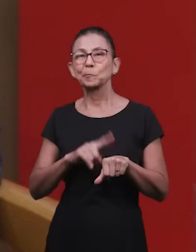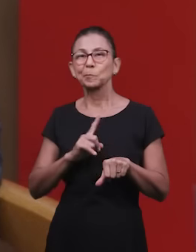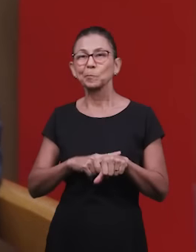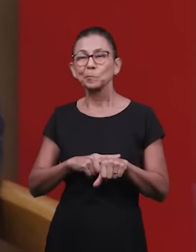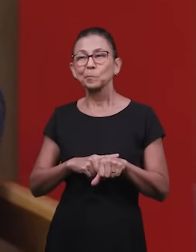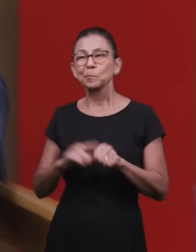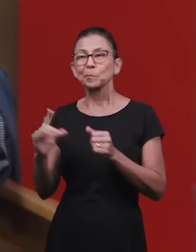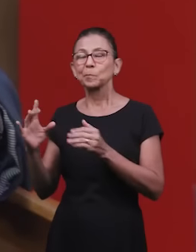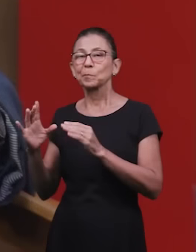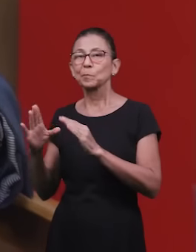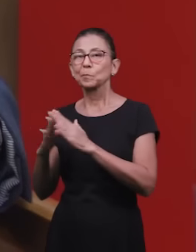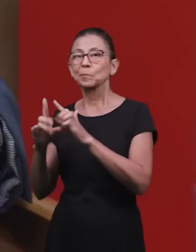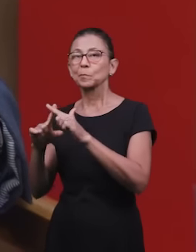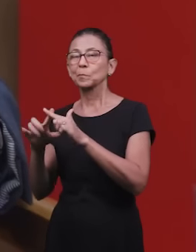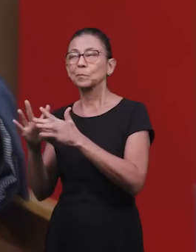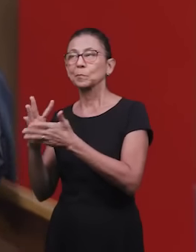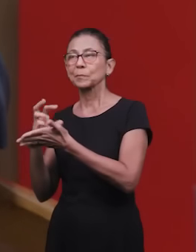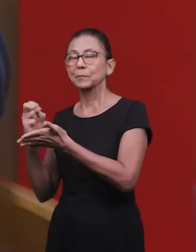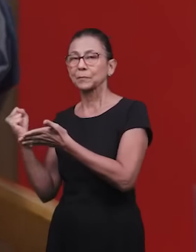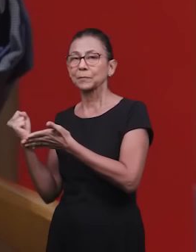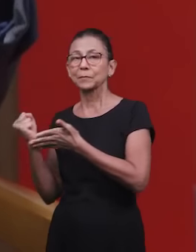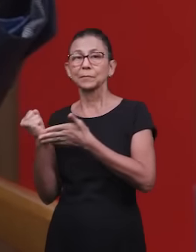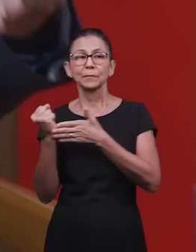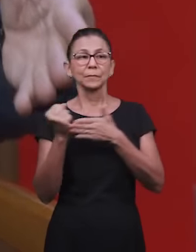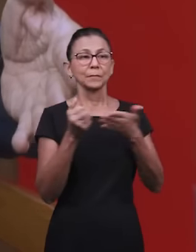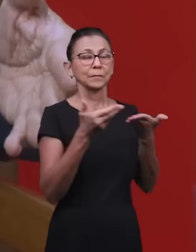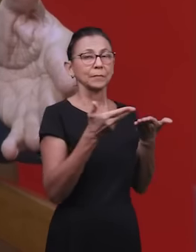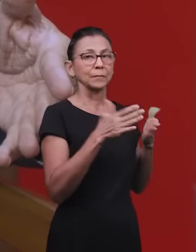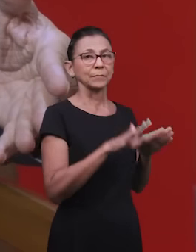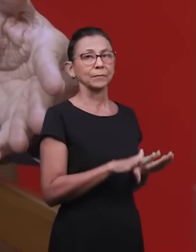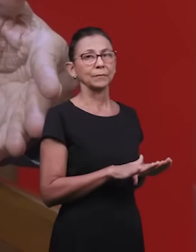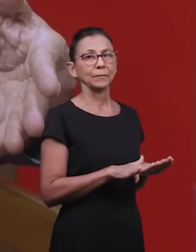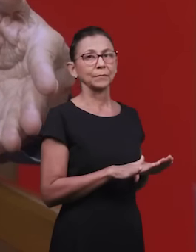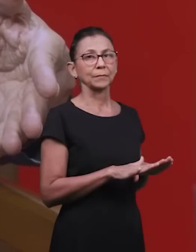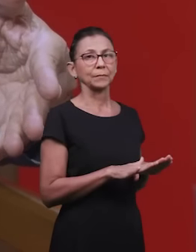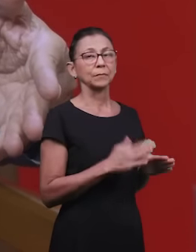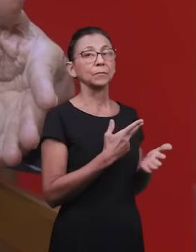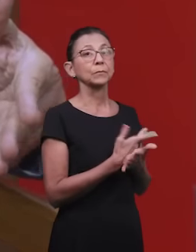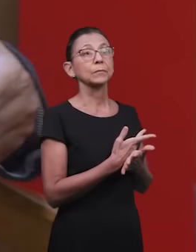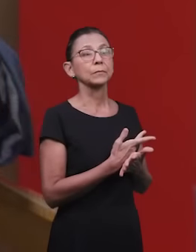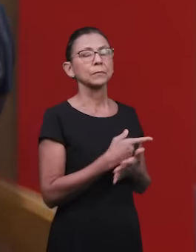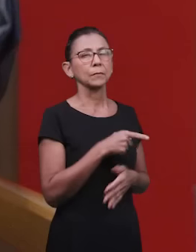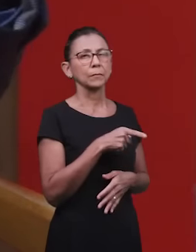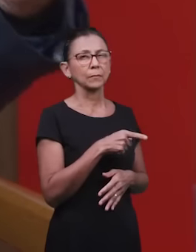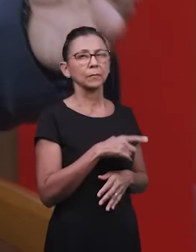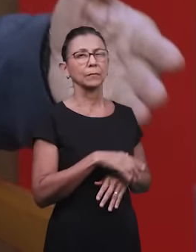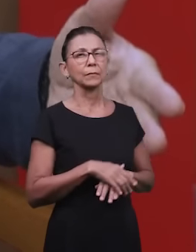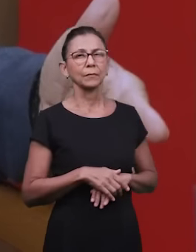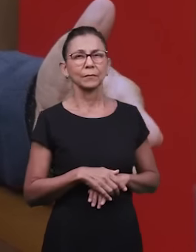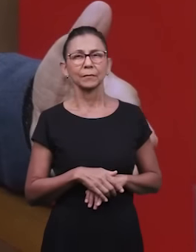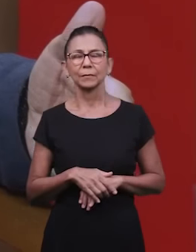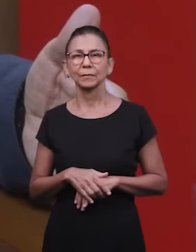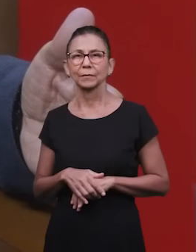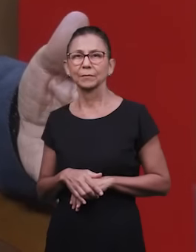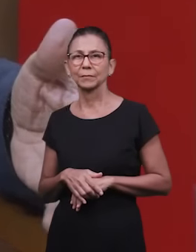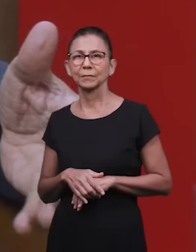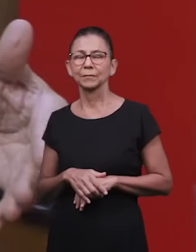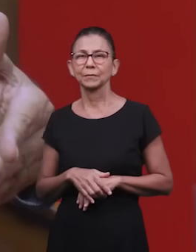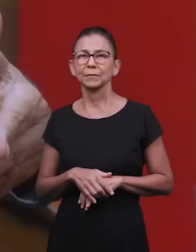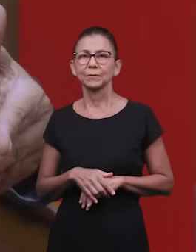viver? A igreja fiel, ela aceitou, ela ouviu o toque do Senhor, ela abriu a porta do seu